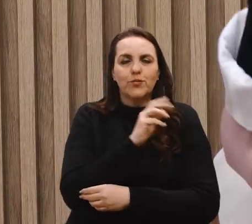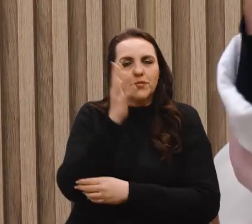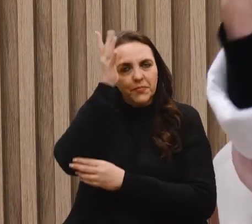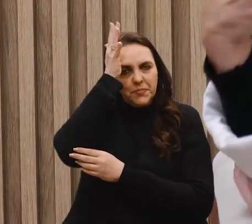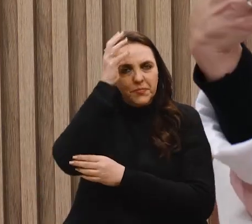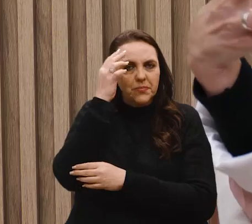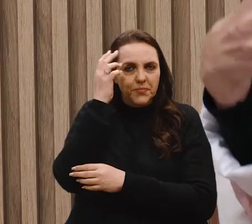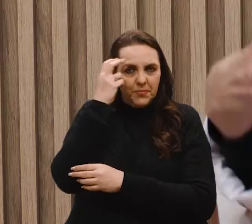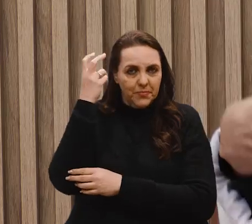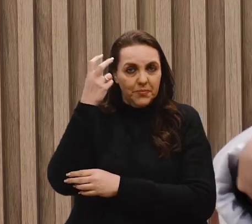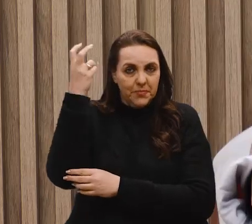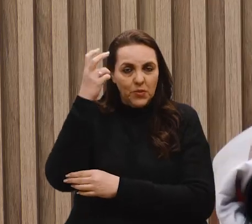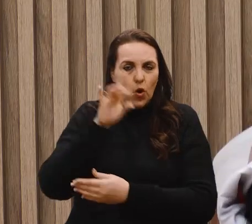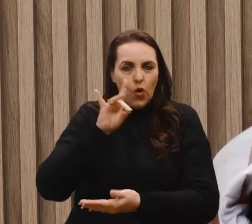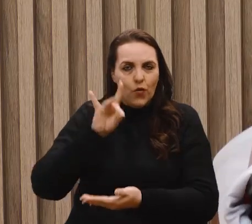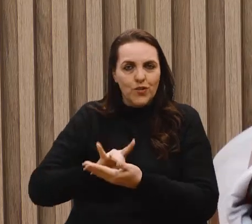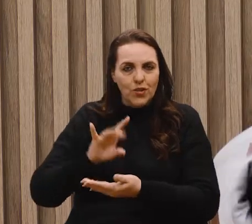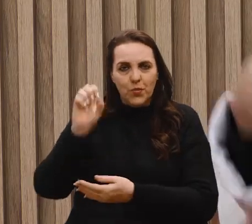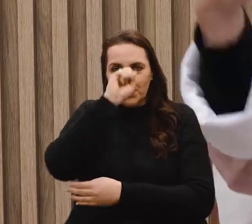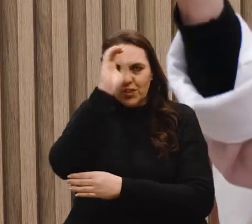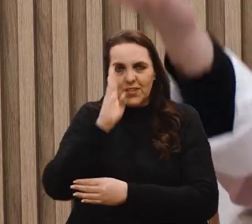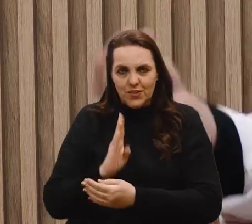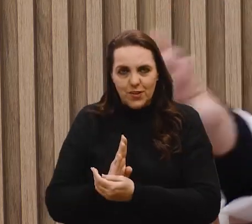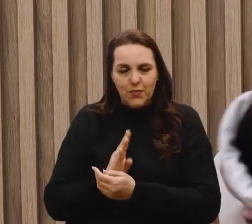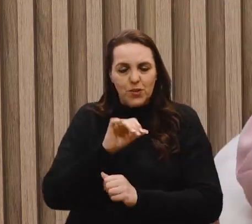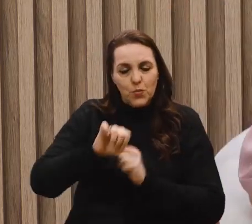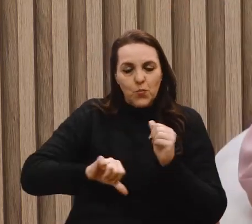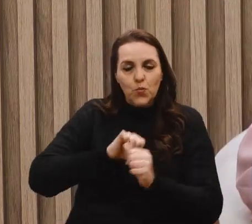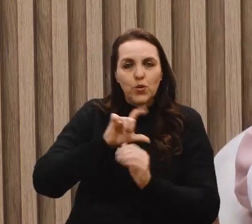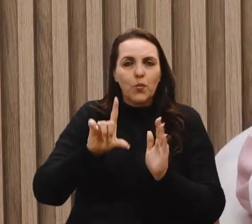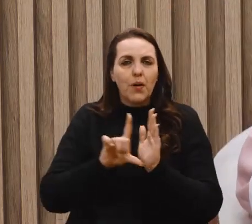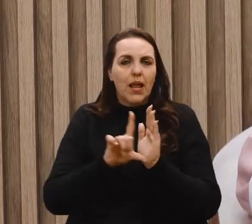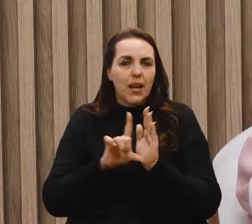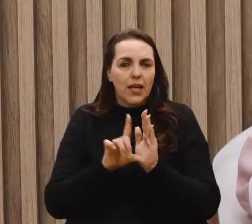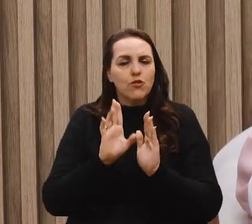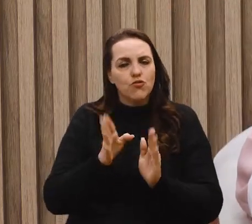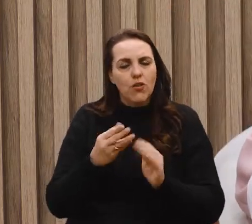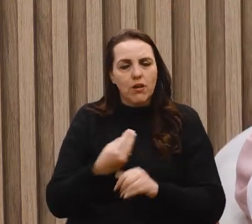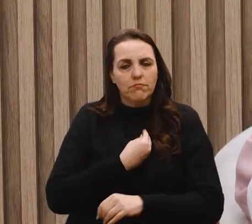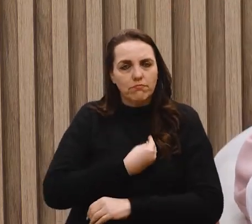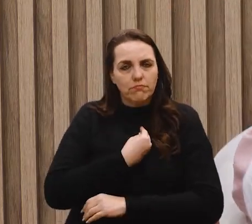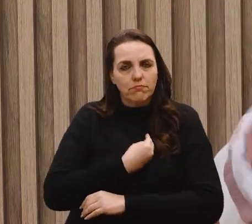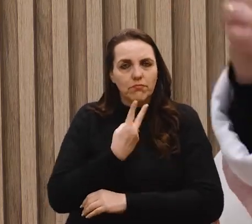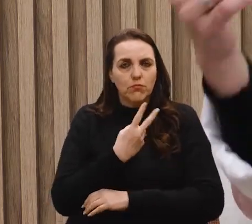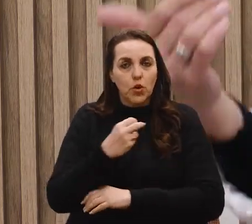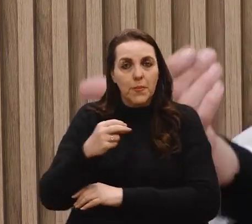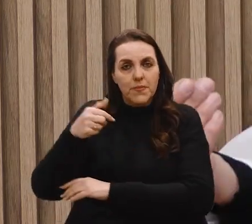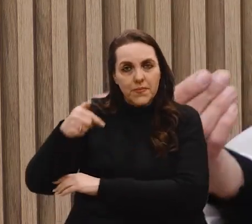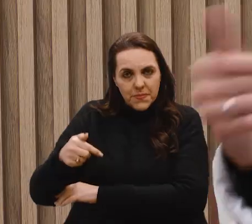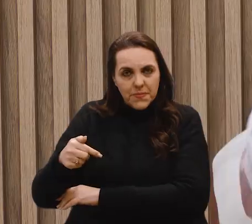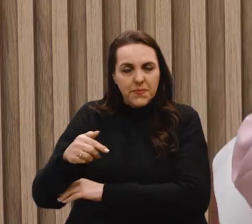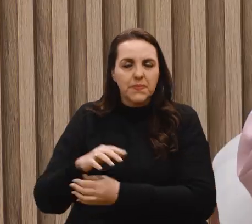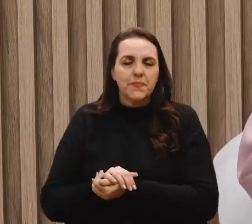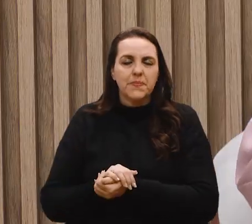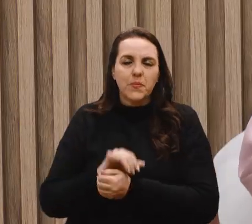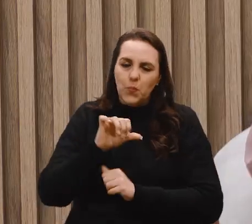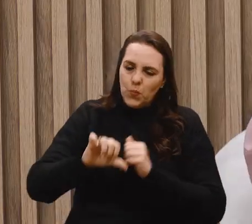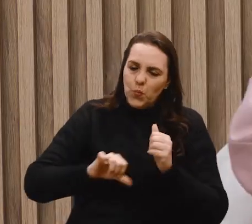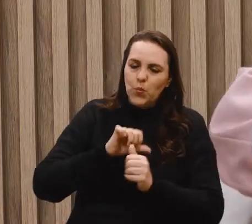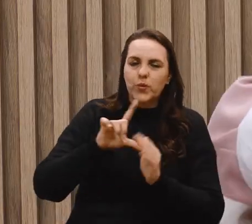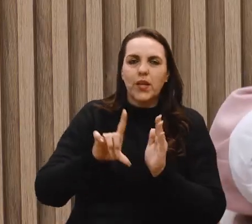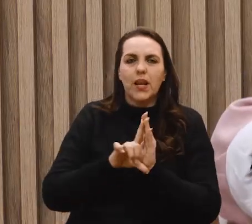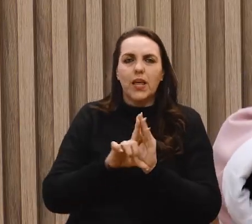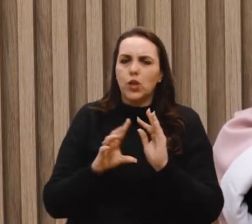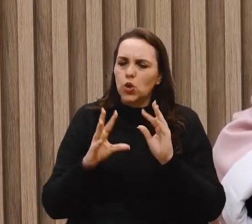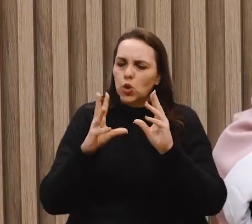Superdotação, oficialmente, nacionalmente, e altera uma legislação que já era vigente de 2007. E tudo isso que Veridiana está